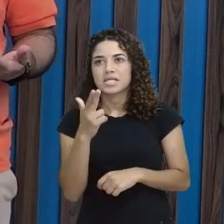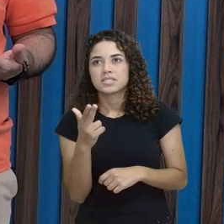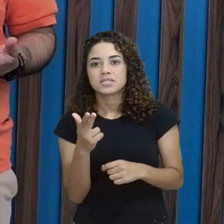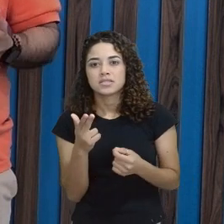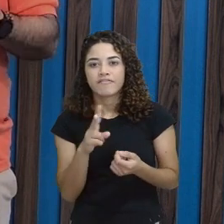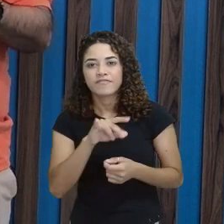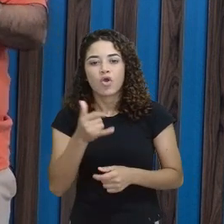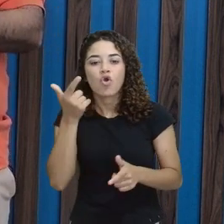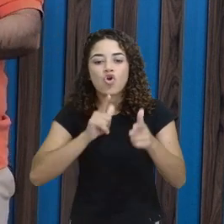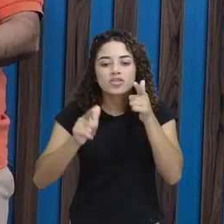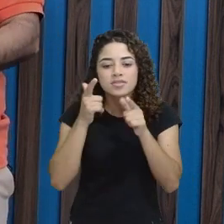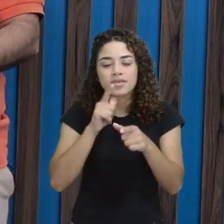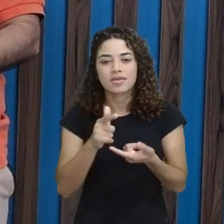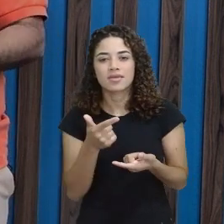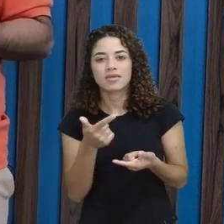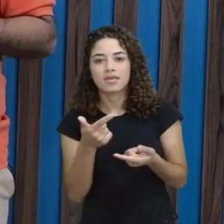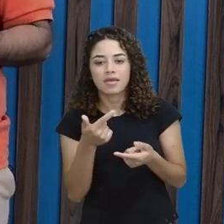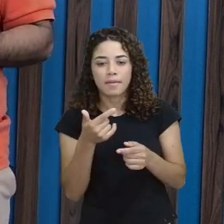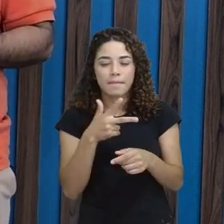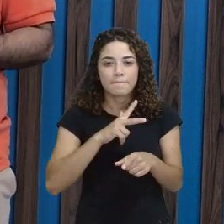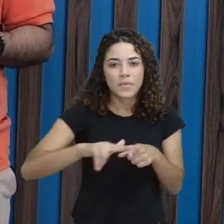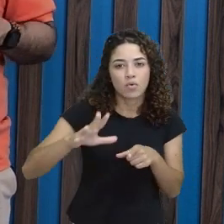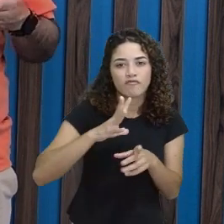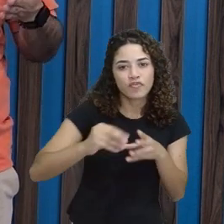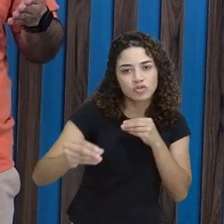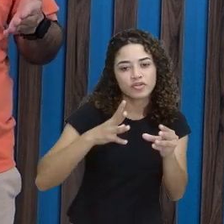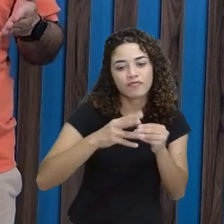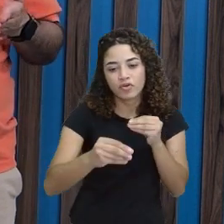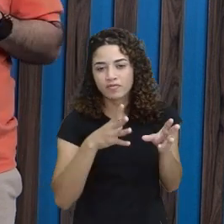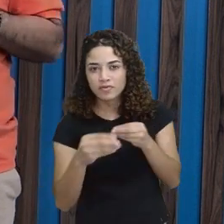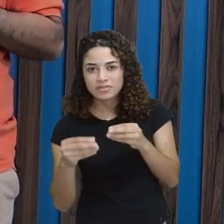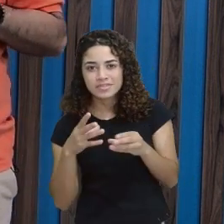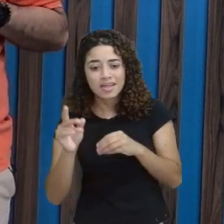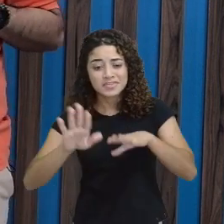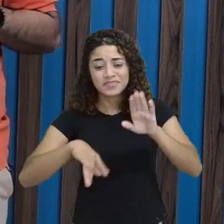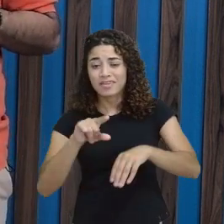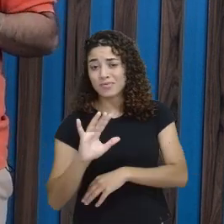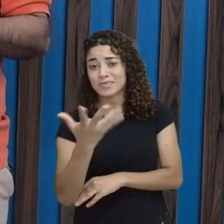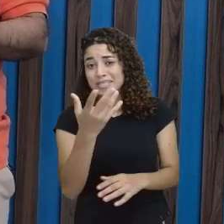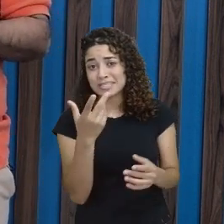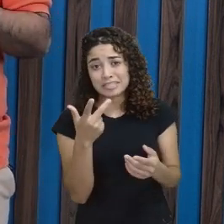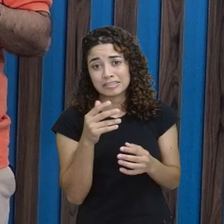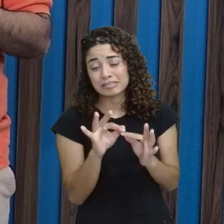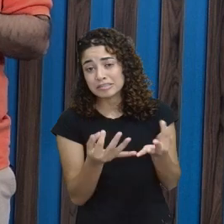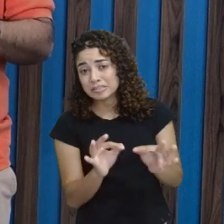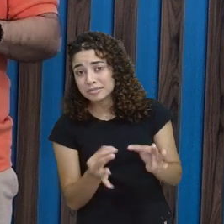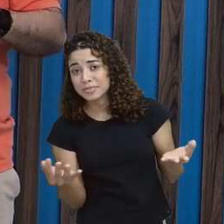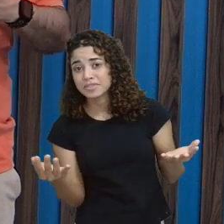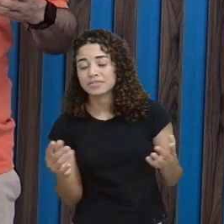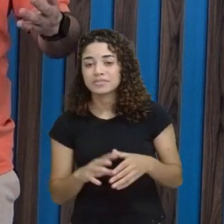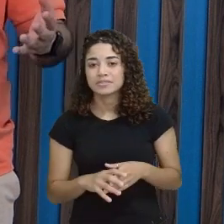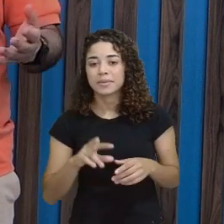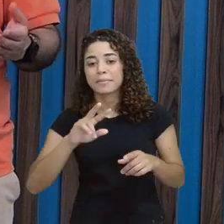algumas situações. Situações simples, como por exemplo, o camarada ele está simples